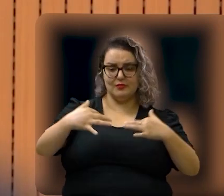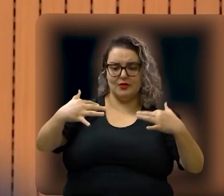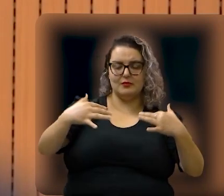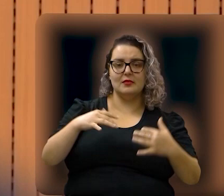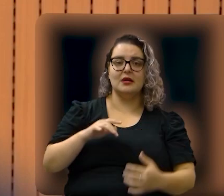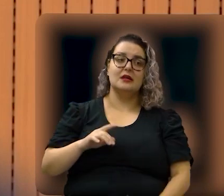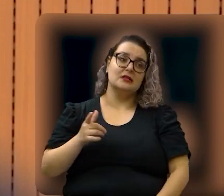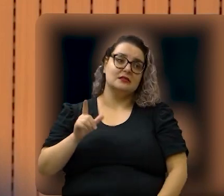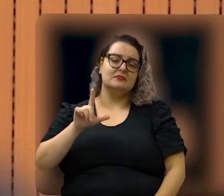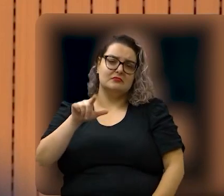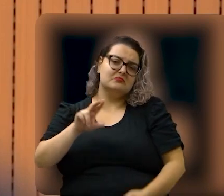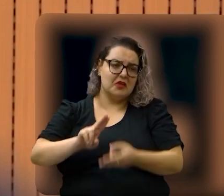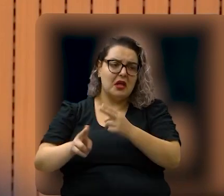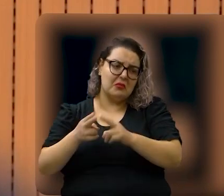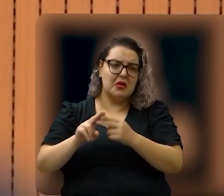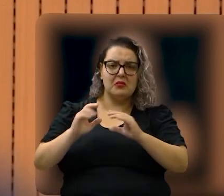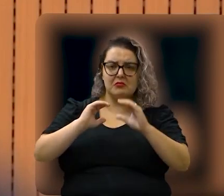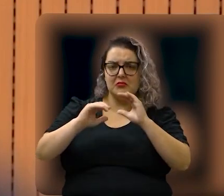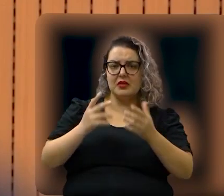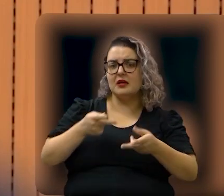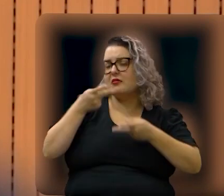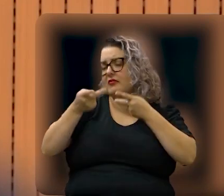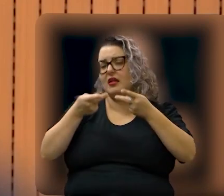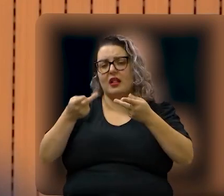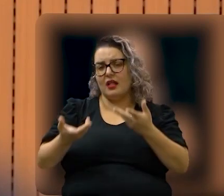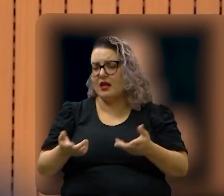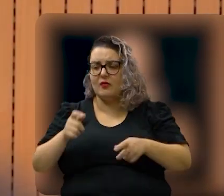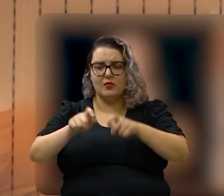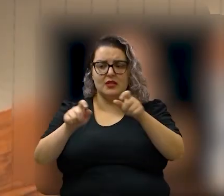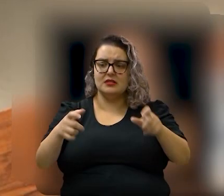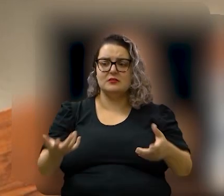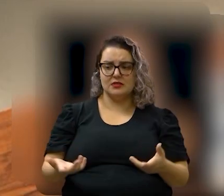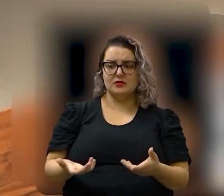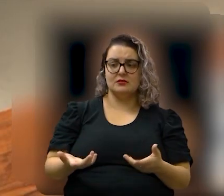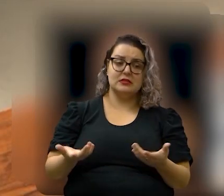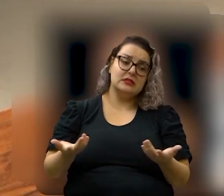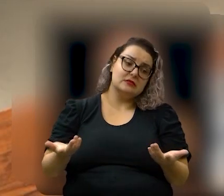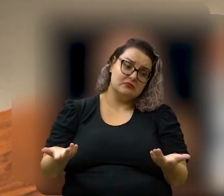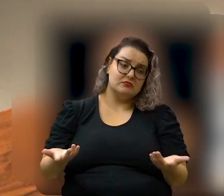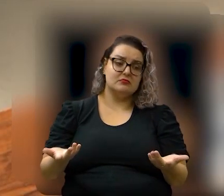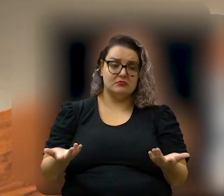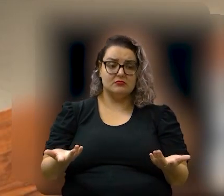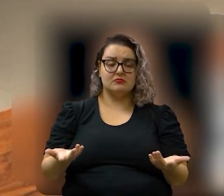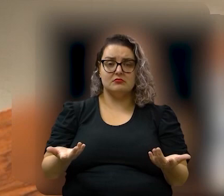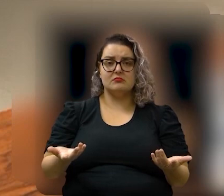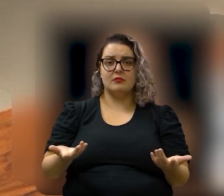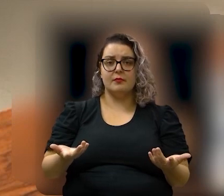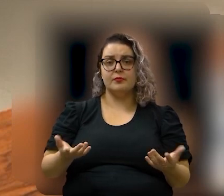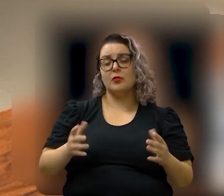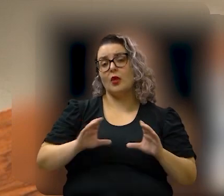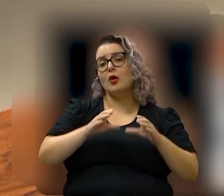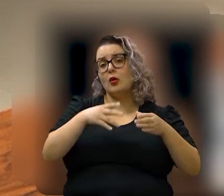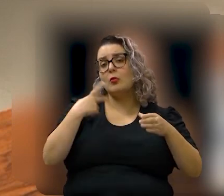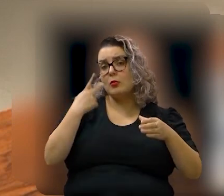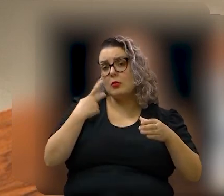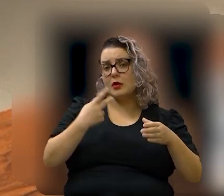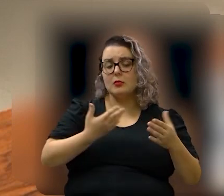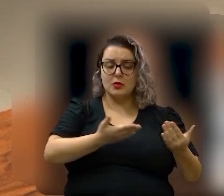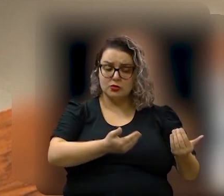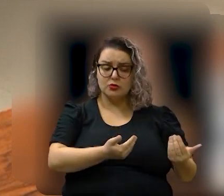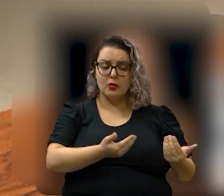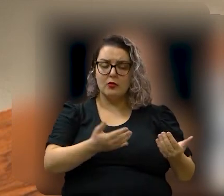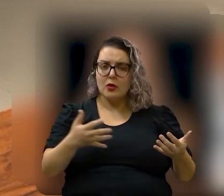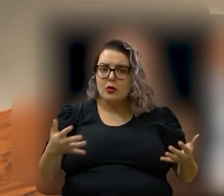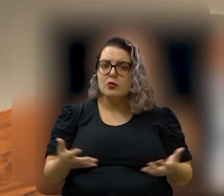em público mas como eu tinha habilidade de comunicar eu falava para as pessoas e o Parlamento